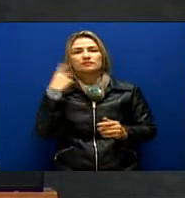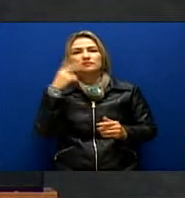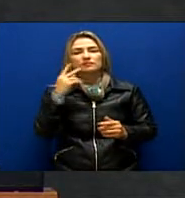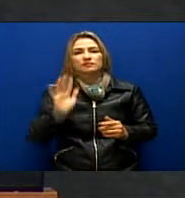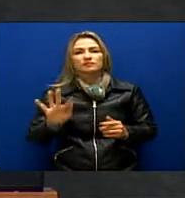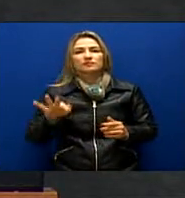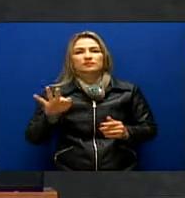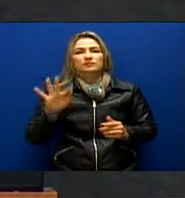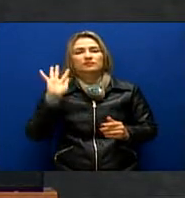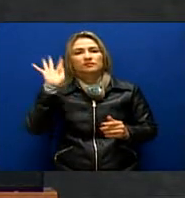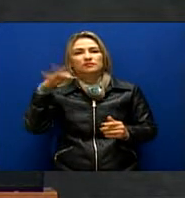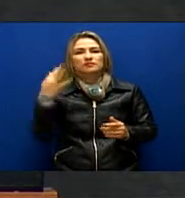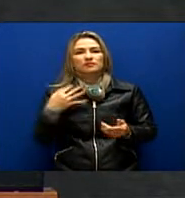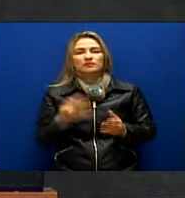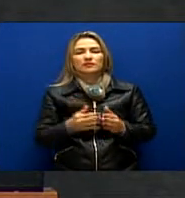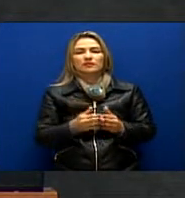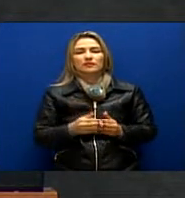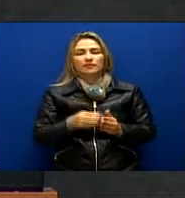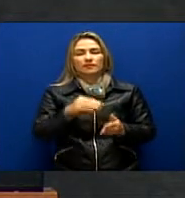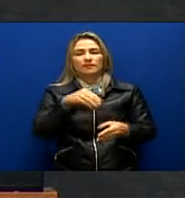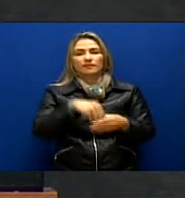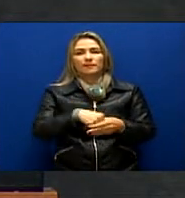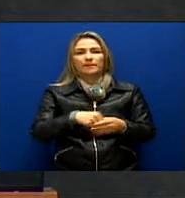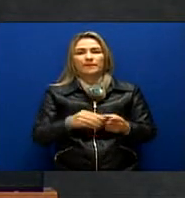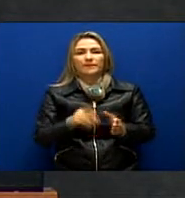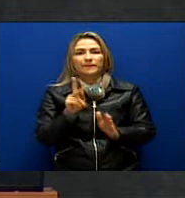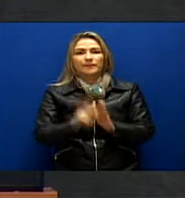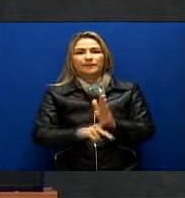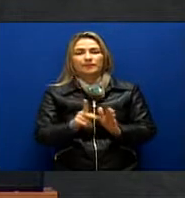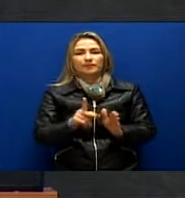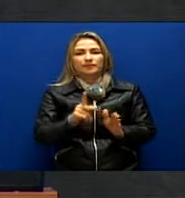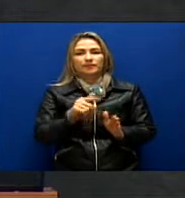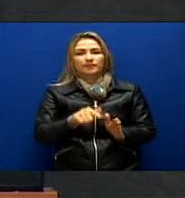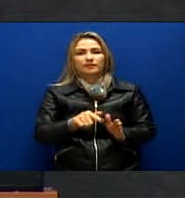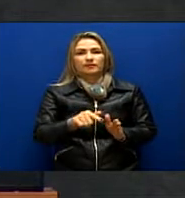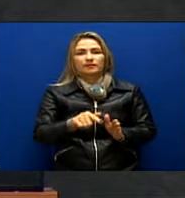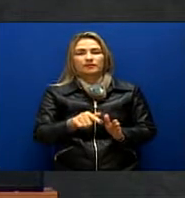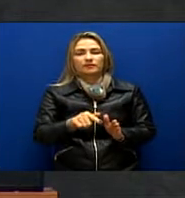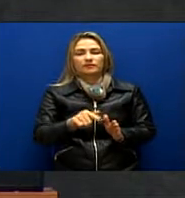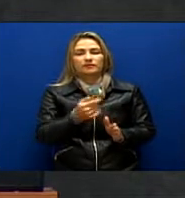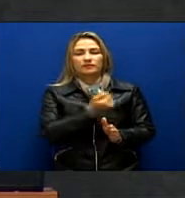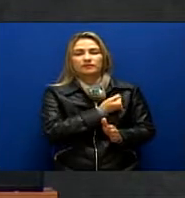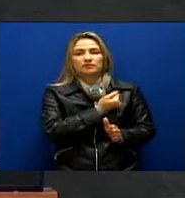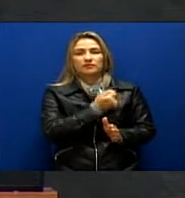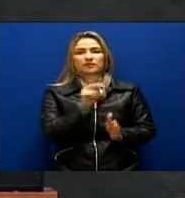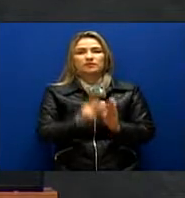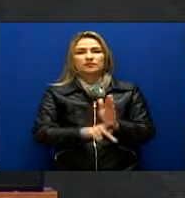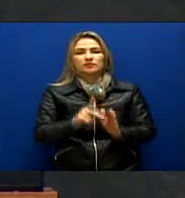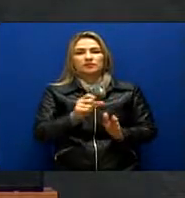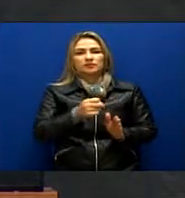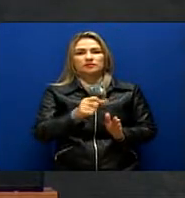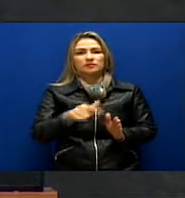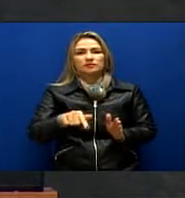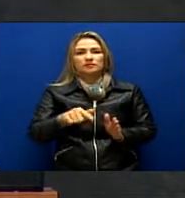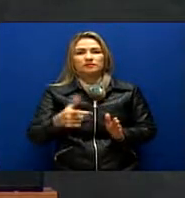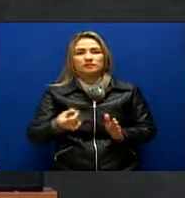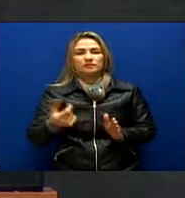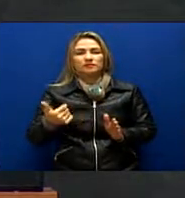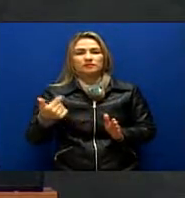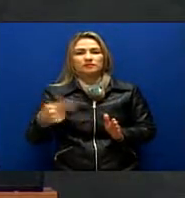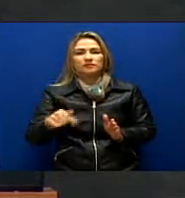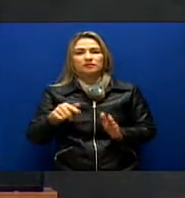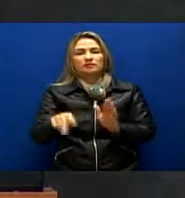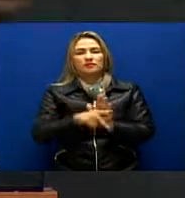Os vereadores que concordem, vereadoras... Já havia sido? Ah, então tá. Então, o projeto de lei 87 de 2017 do